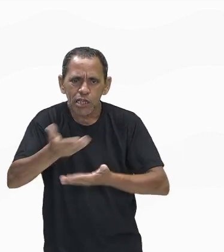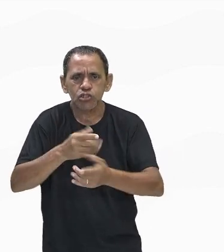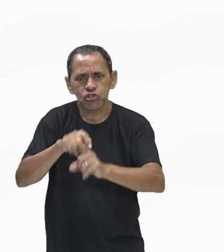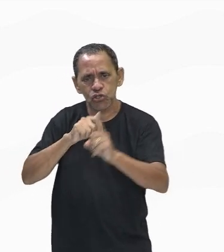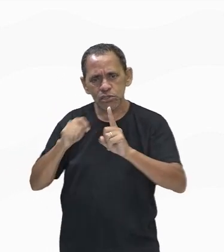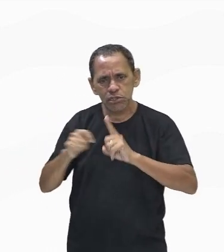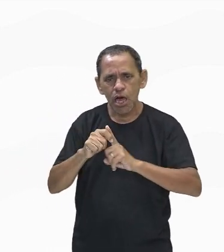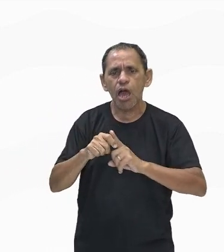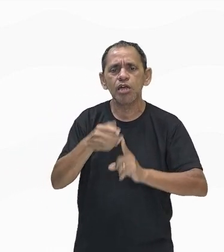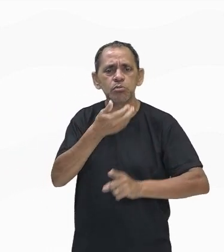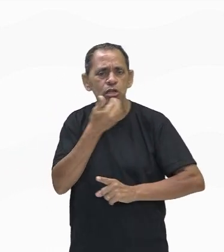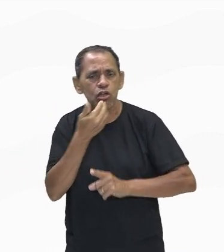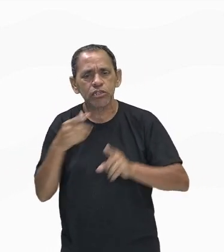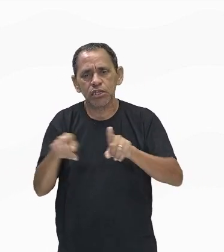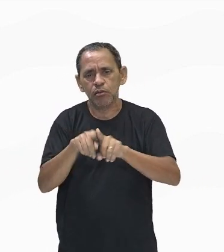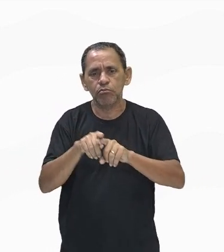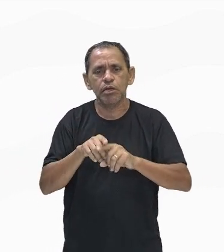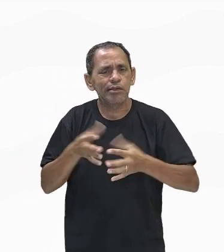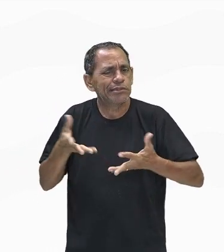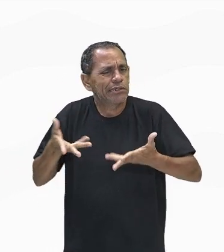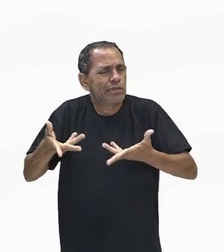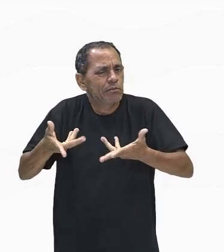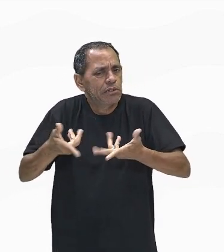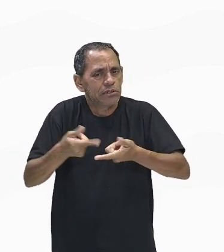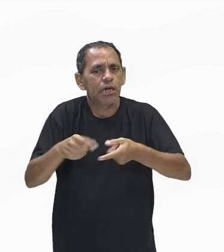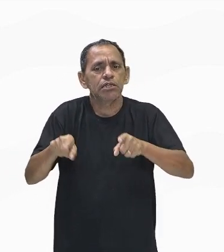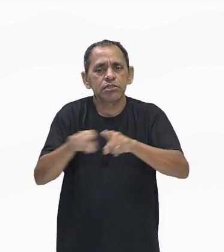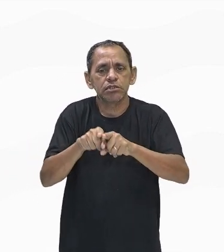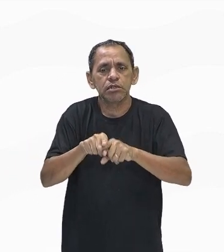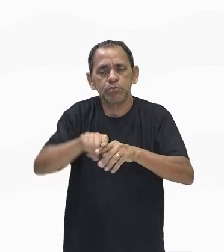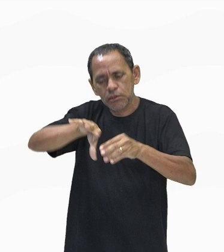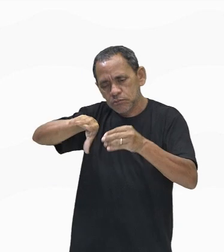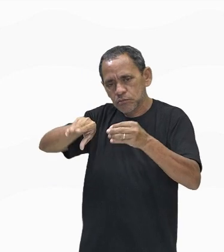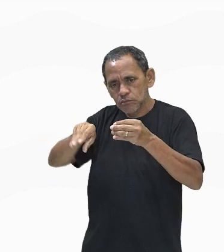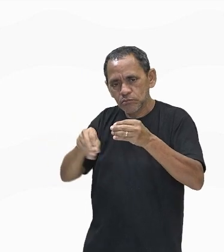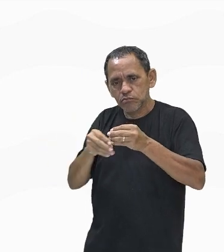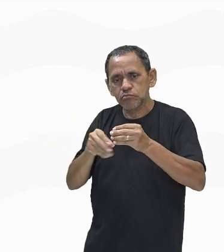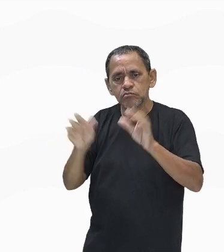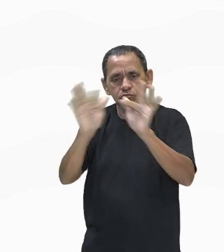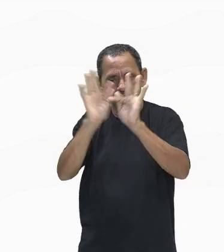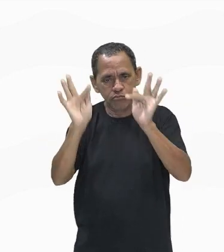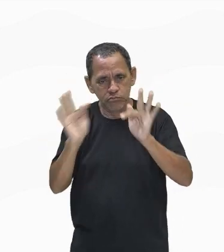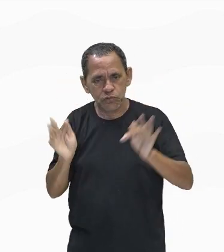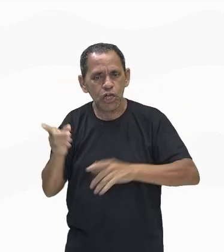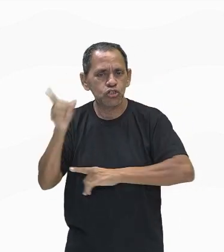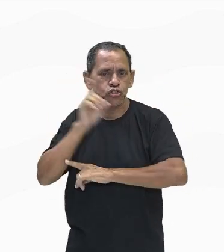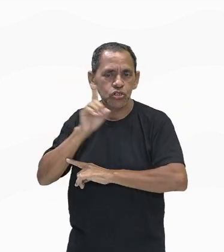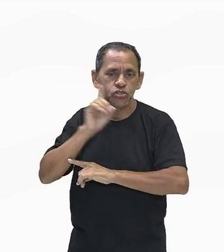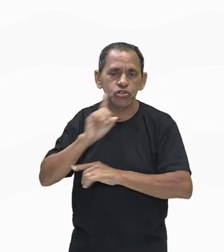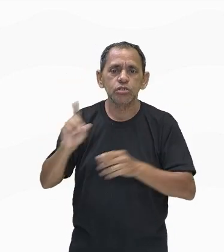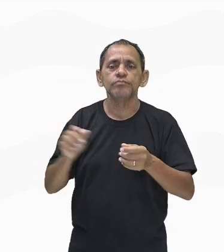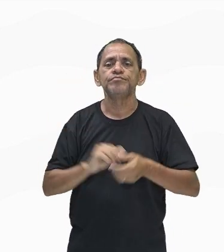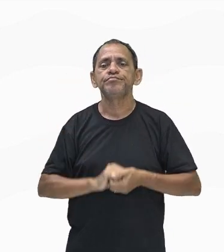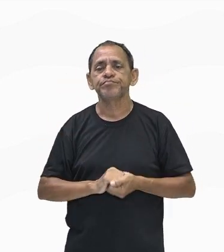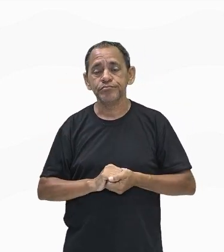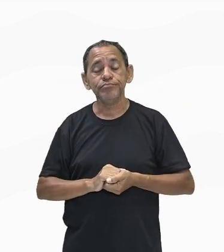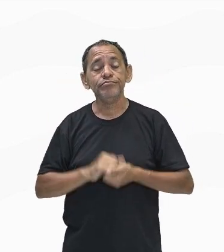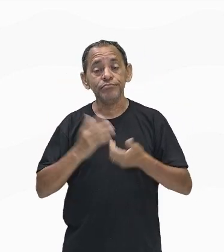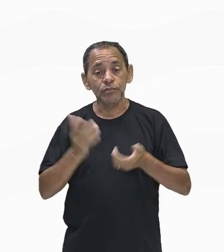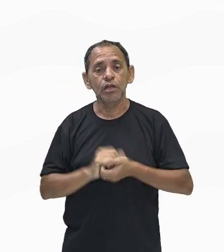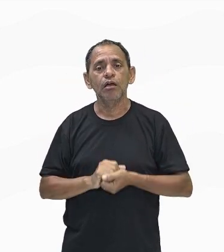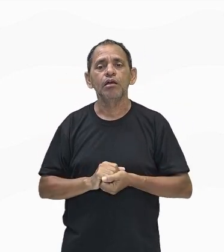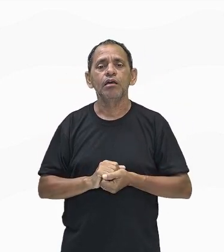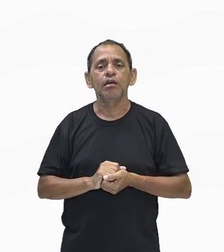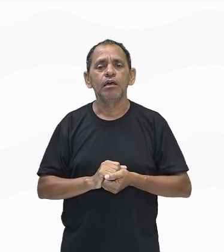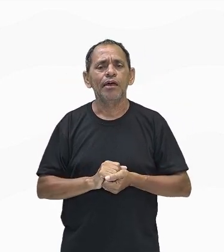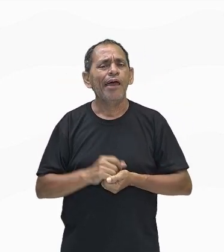aquisição de conhecimentos e habilidades e ainda contribui para a felicidade cotidiana. Tá, gente? Então, a ideia de